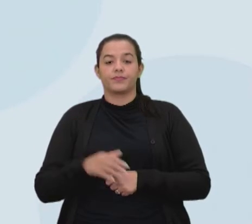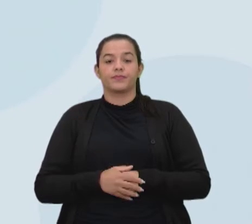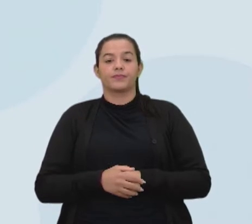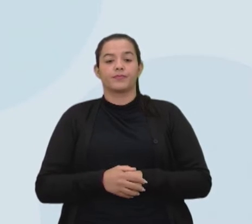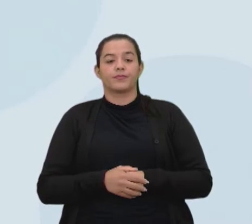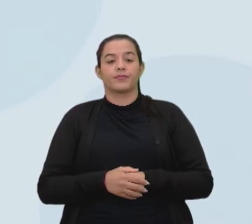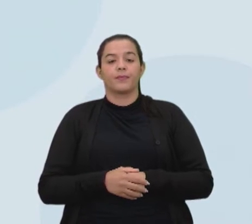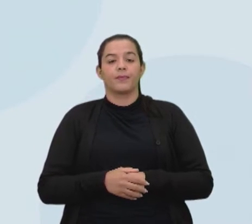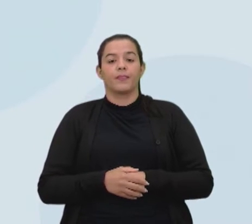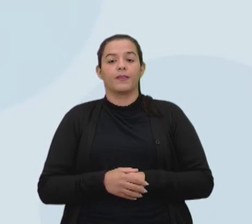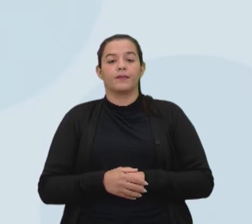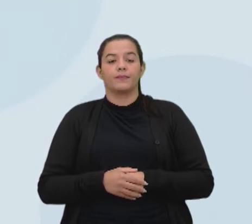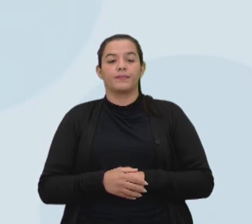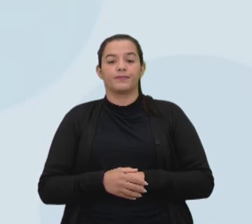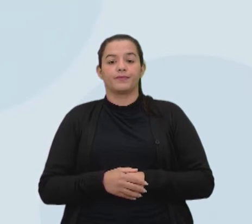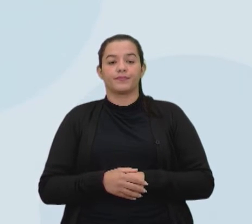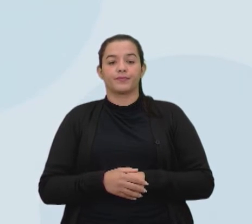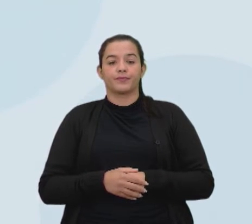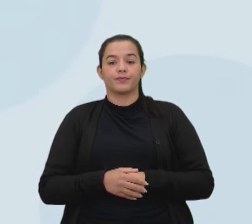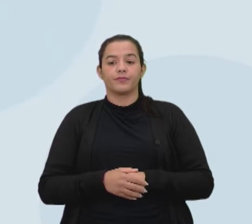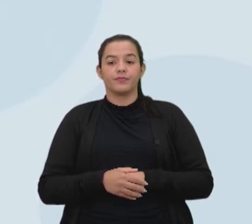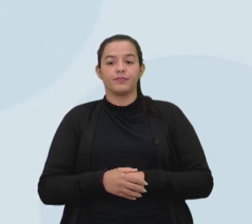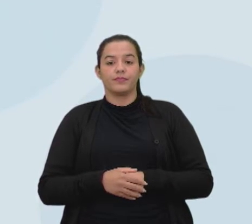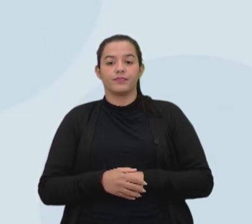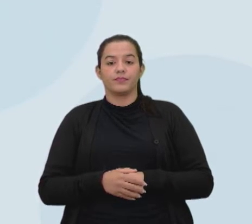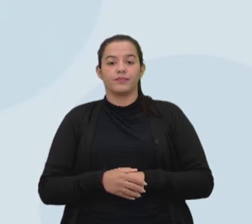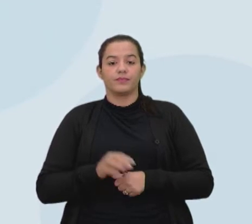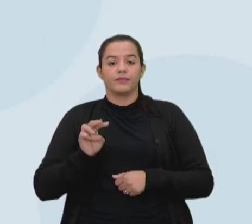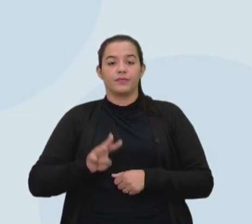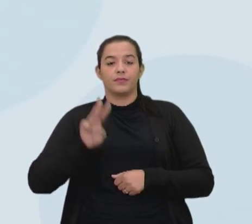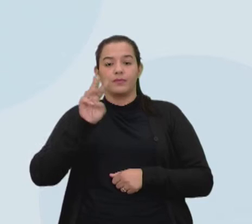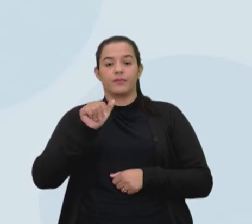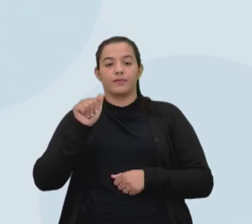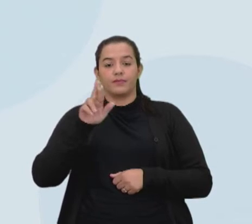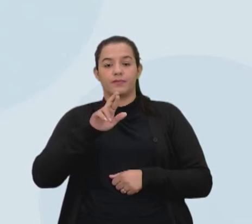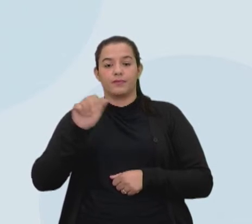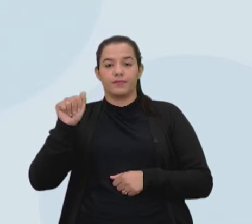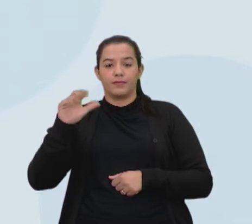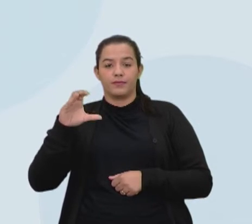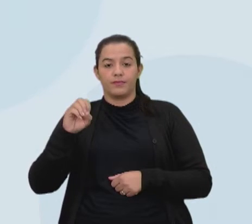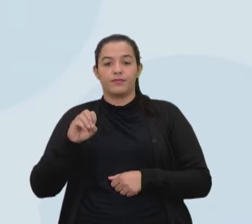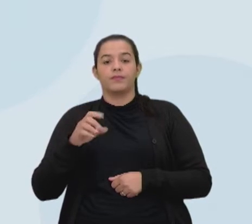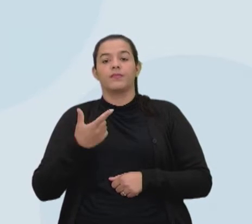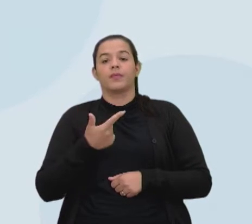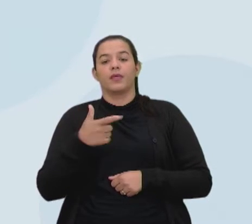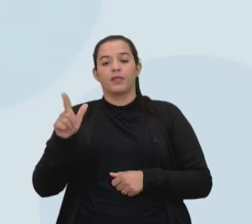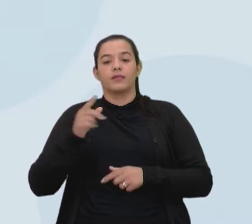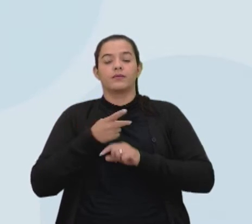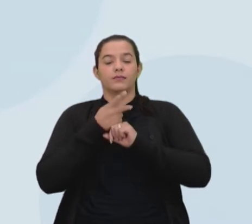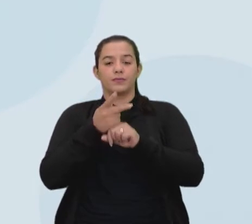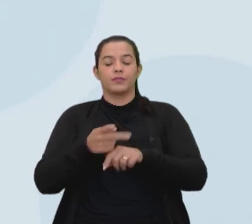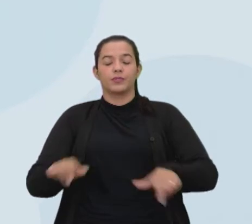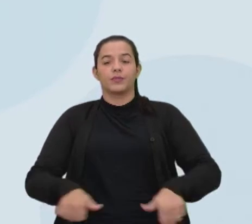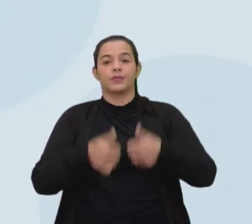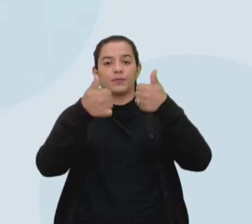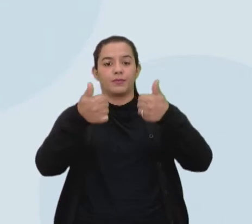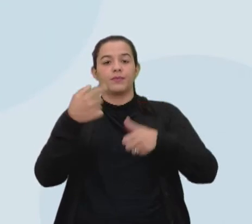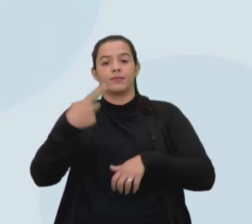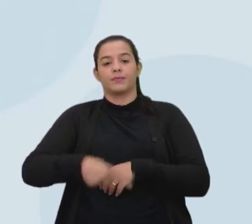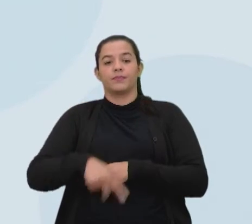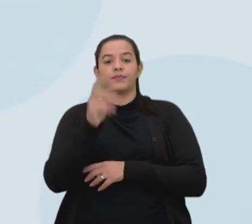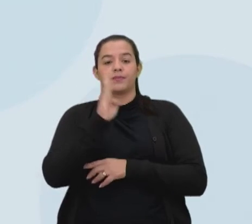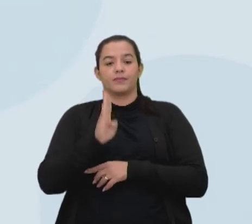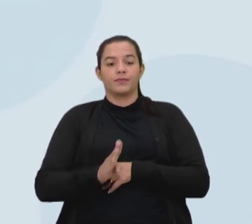A etnia Waraô, eu acho que é Waraô, se eu falei errado eu peço 1 milhão de desculpas, né? Buscam vida melhor no Brasil. Então,